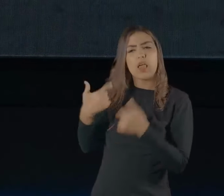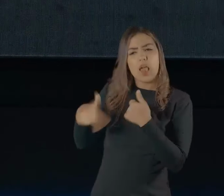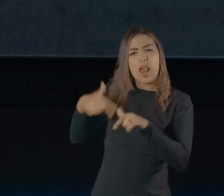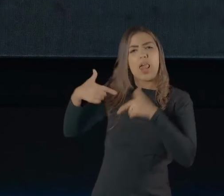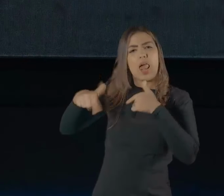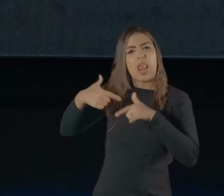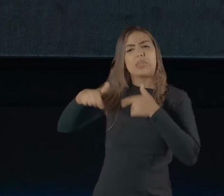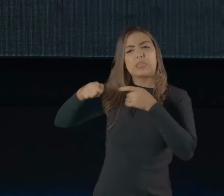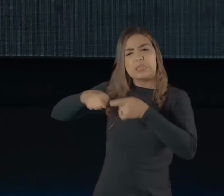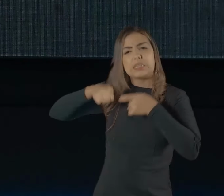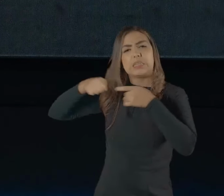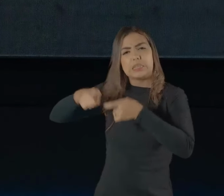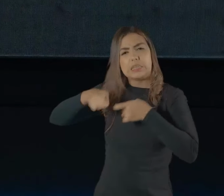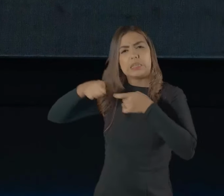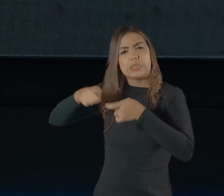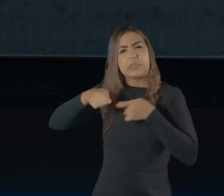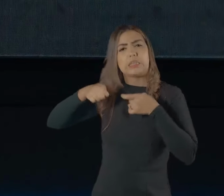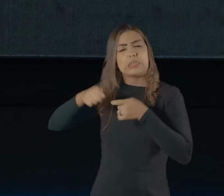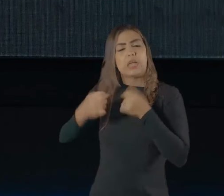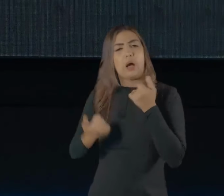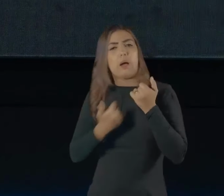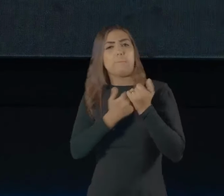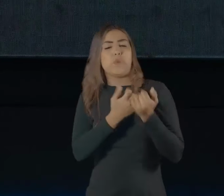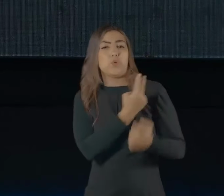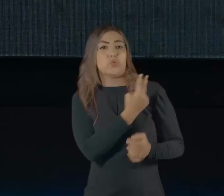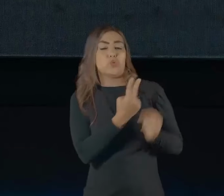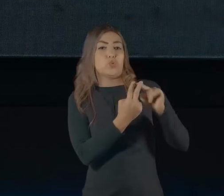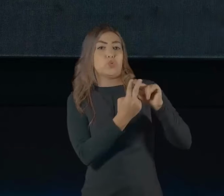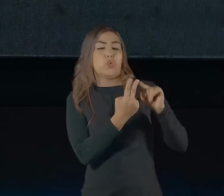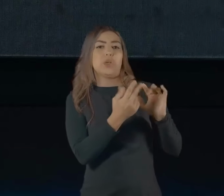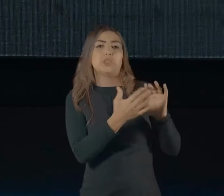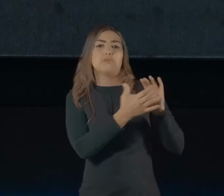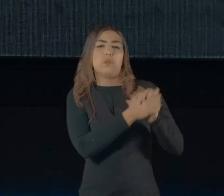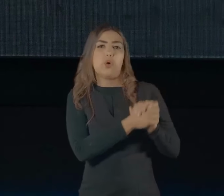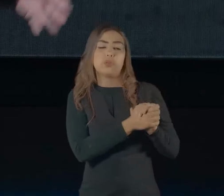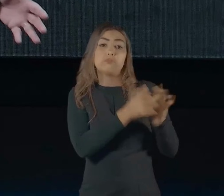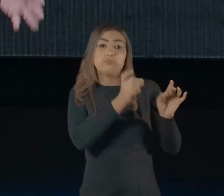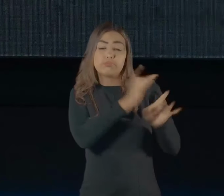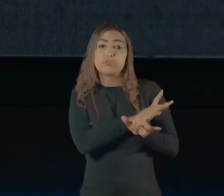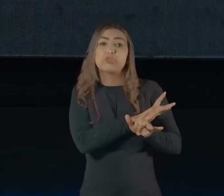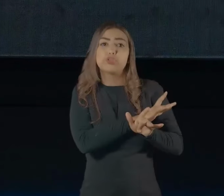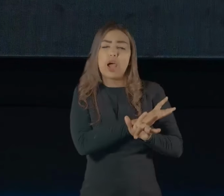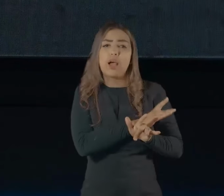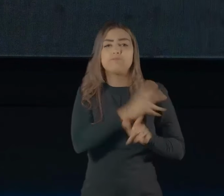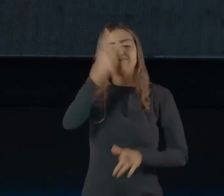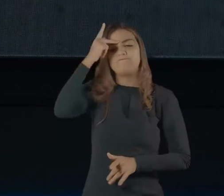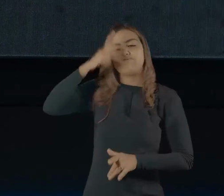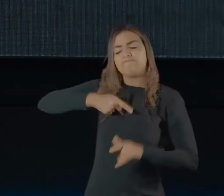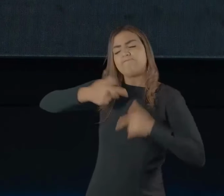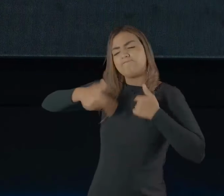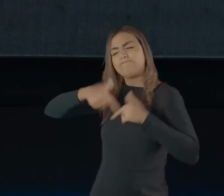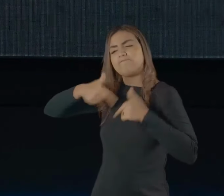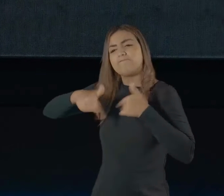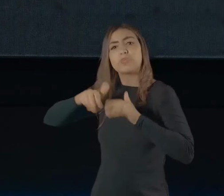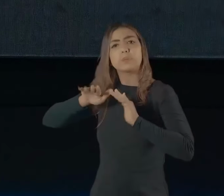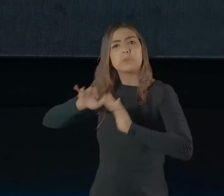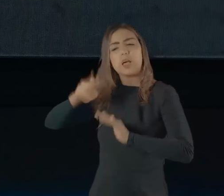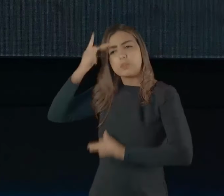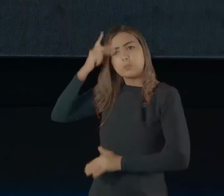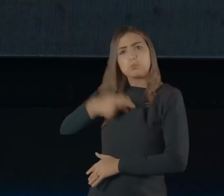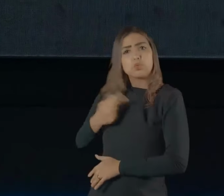trabalho pelas duas esposas, ele começou a trabalhar para si e tudo que ele fazia, ele prosperava mais do que os